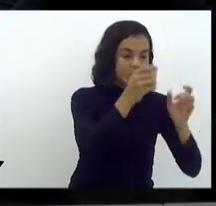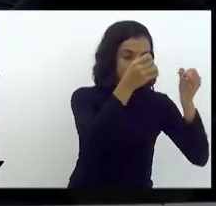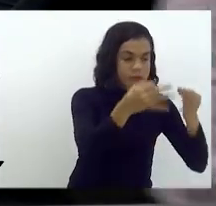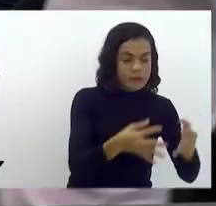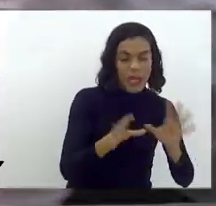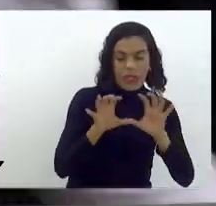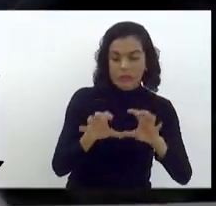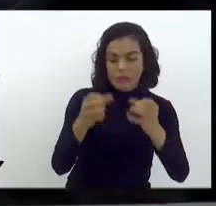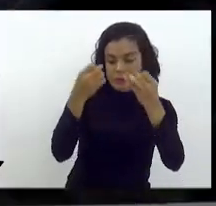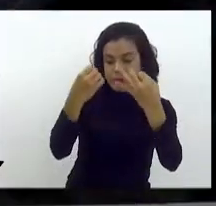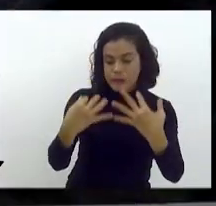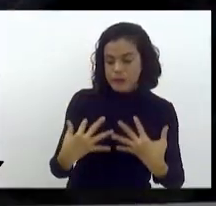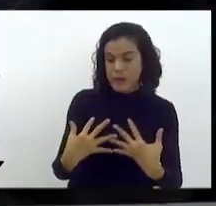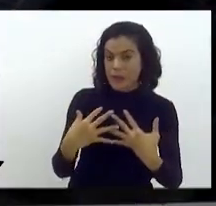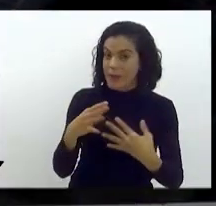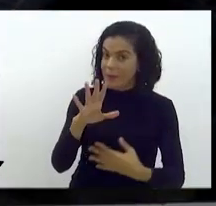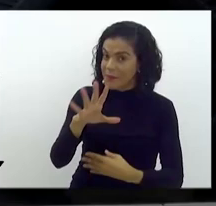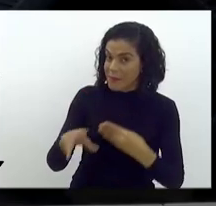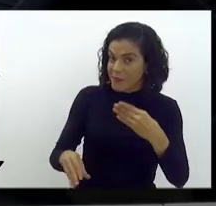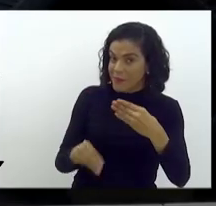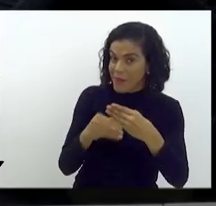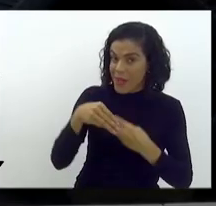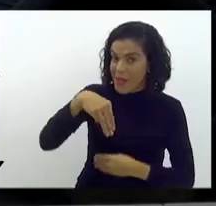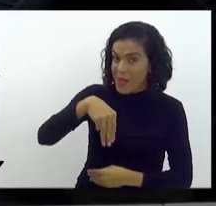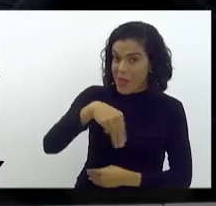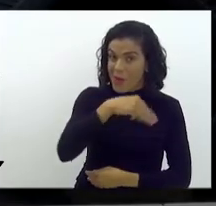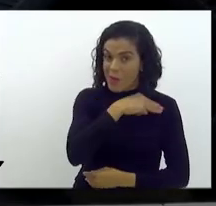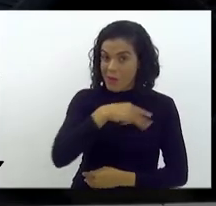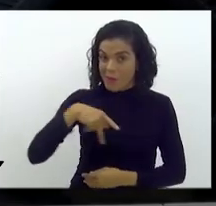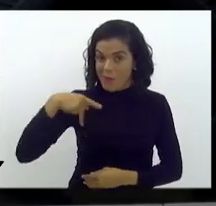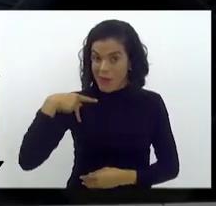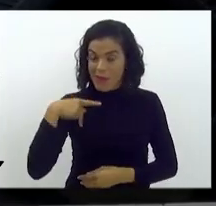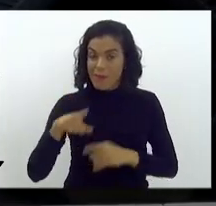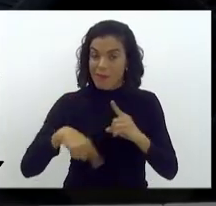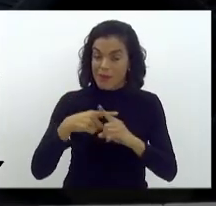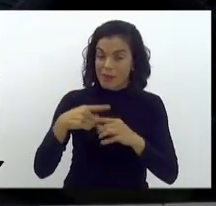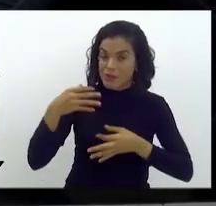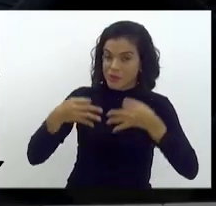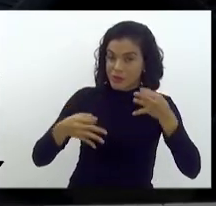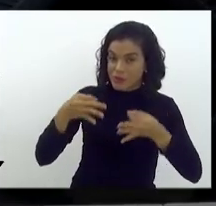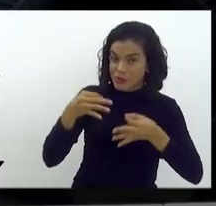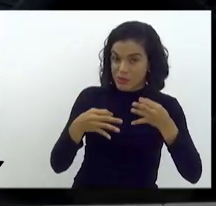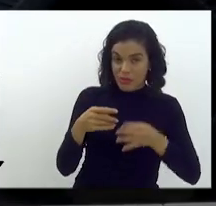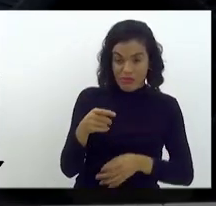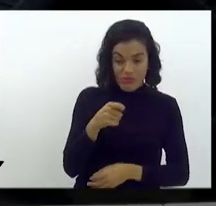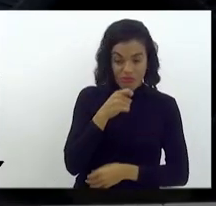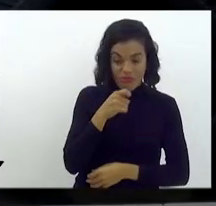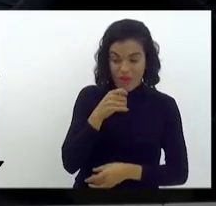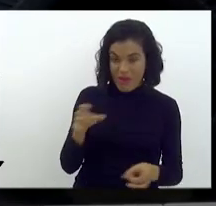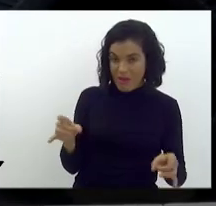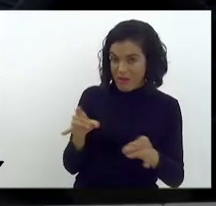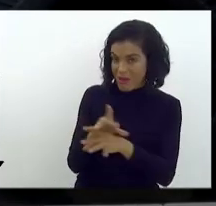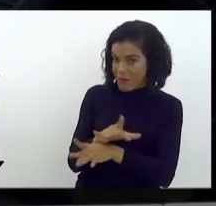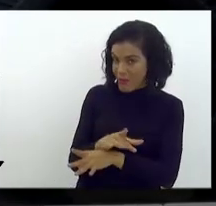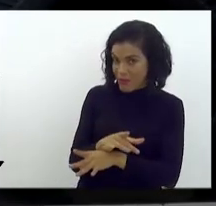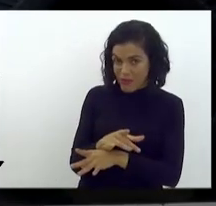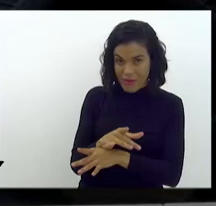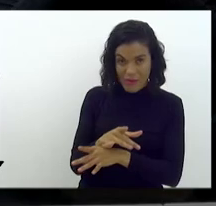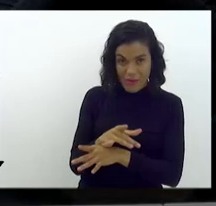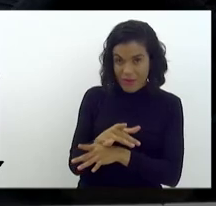e digo até mais o próprio MP e o judiciário também não estão tão habituados a esse tipo de